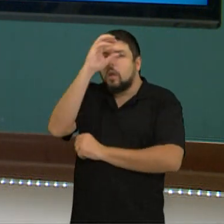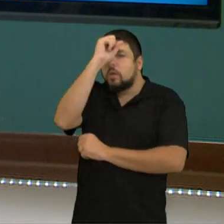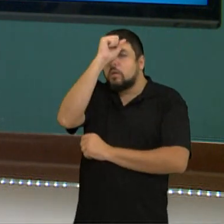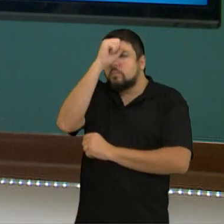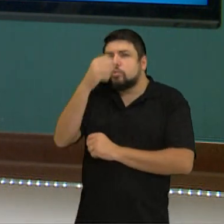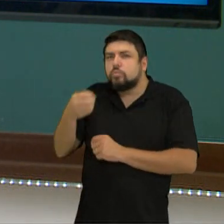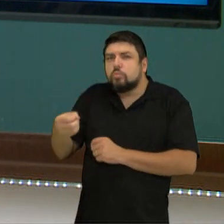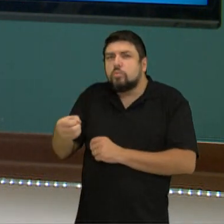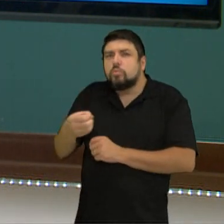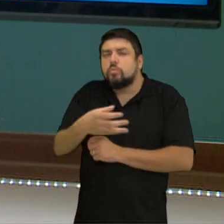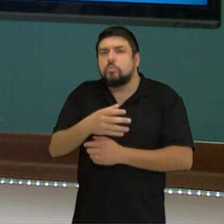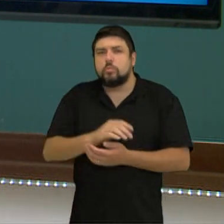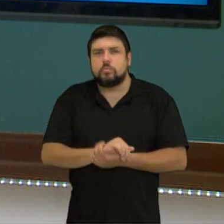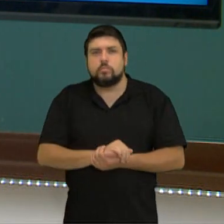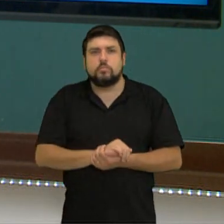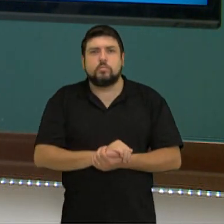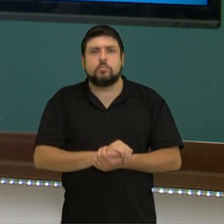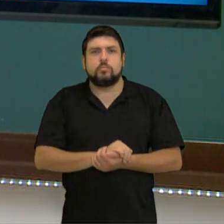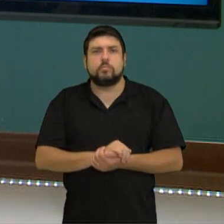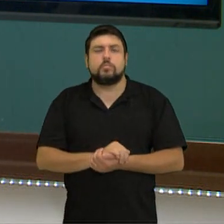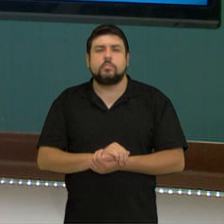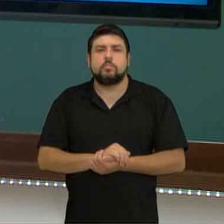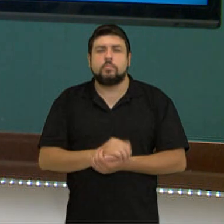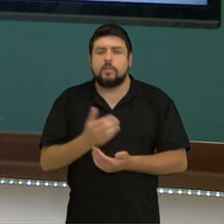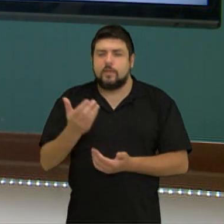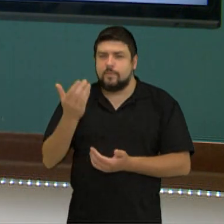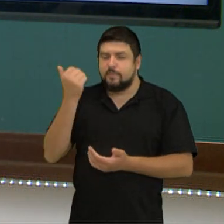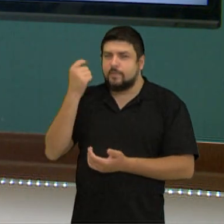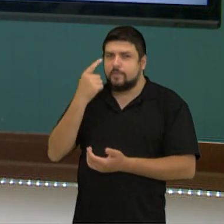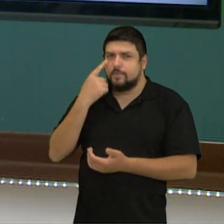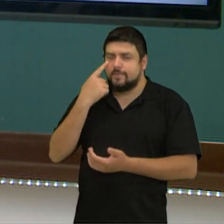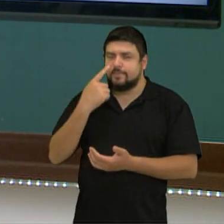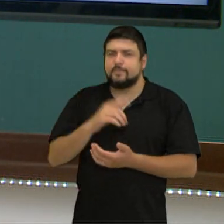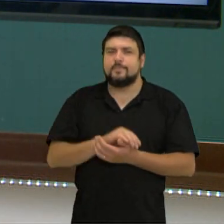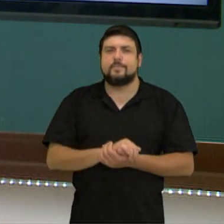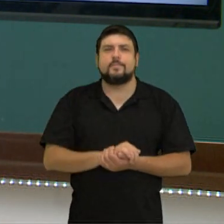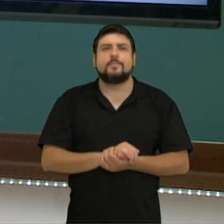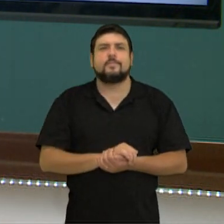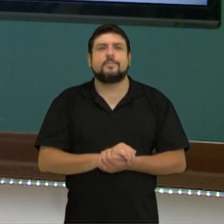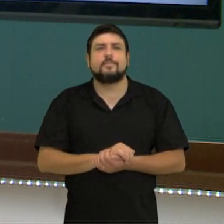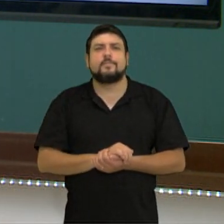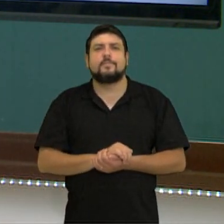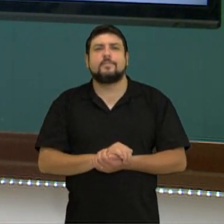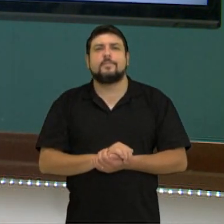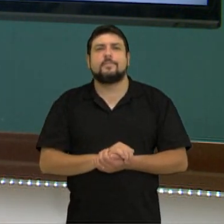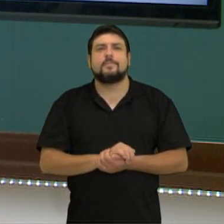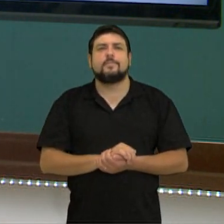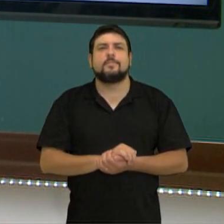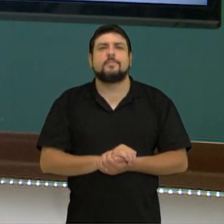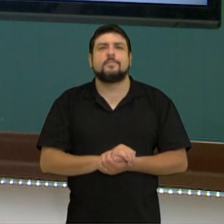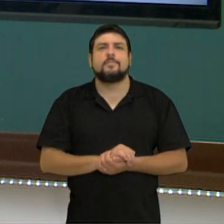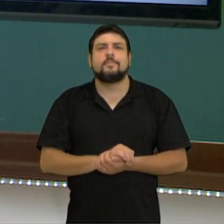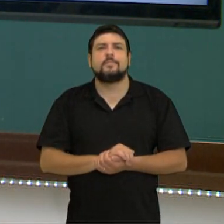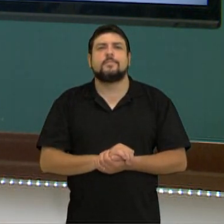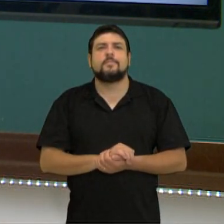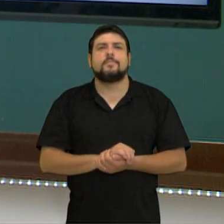muito o nosso léxico, tá bom? Vejam comigo aqui do que eu estou falando. Bora lá. Ó, prefix and